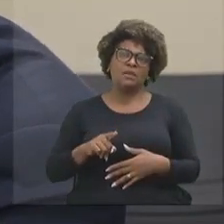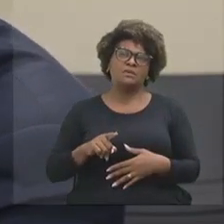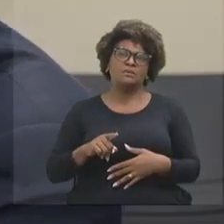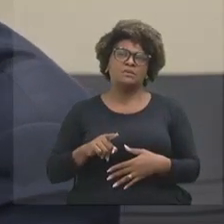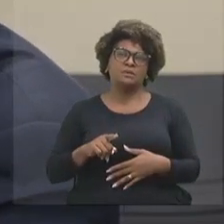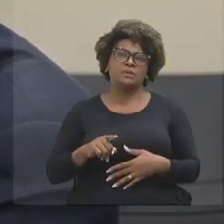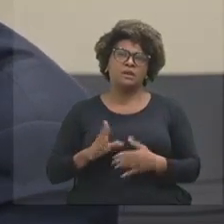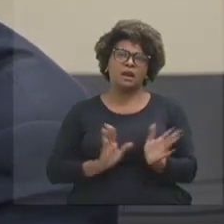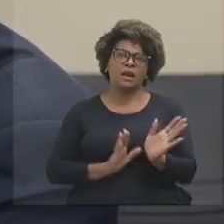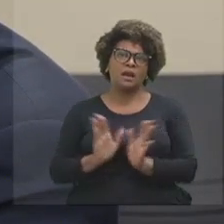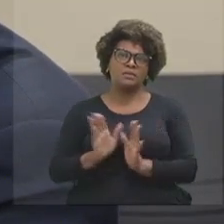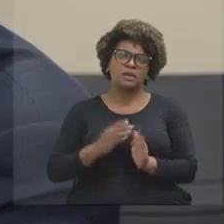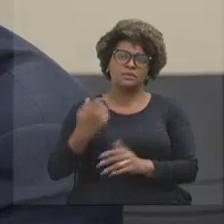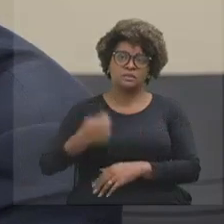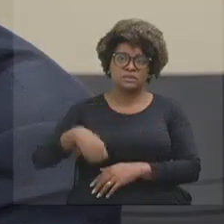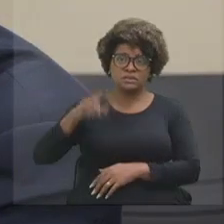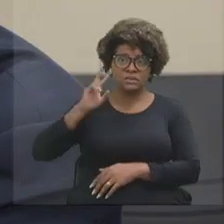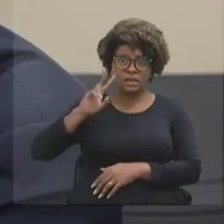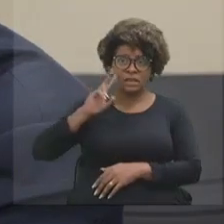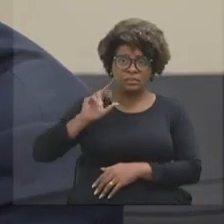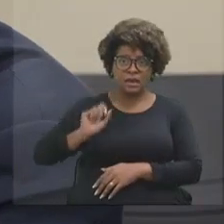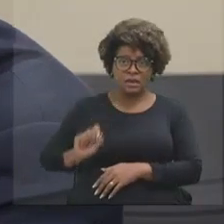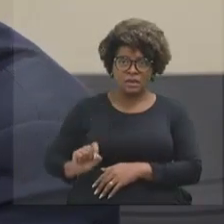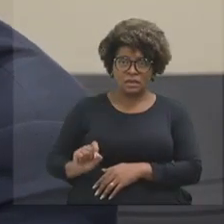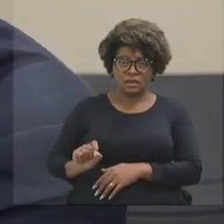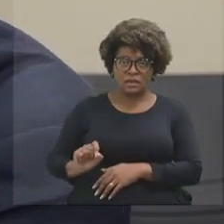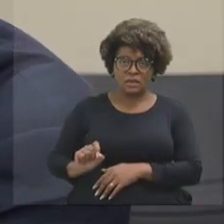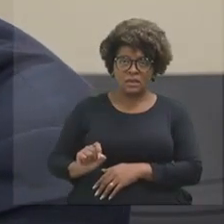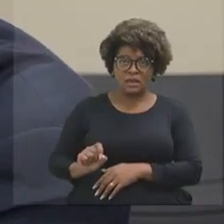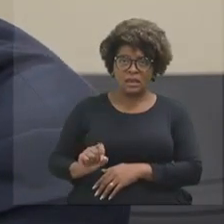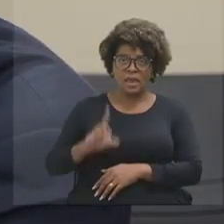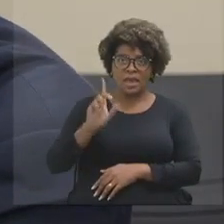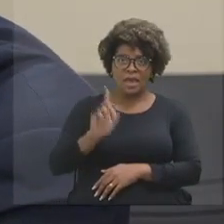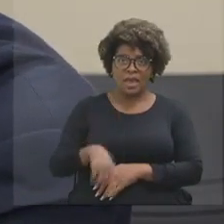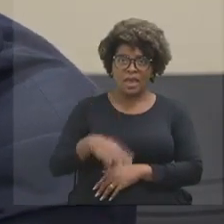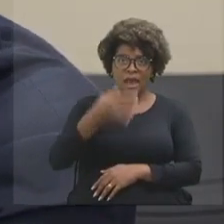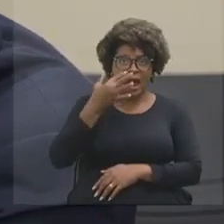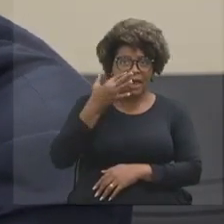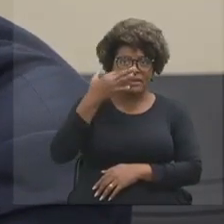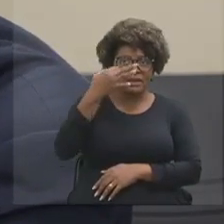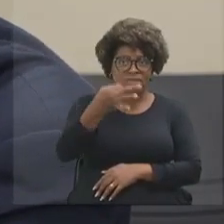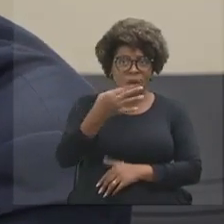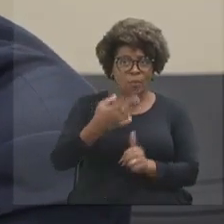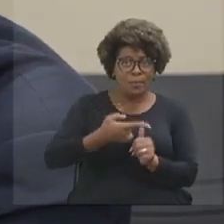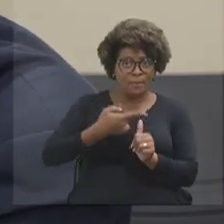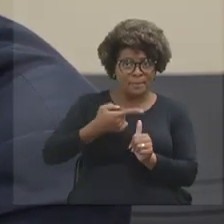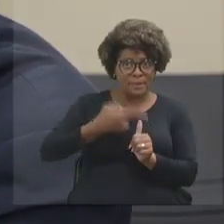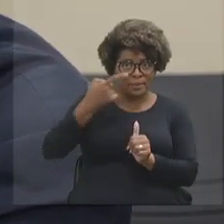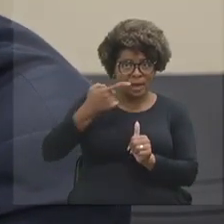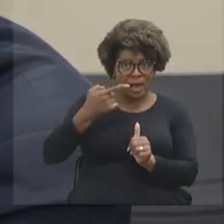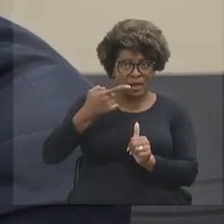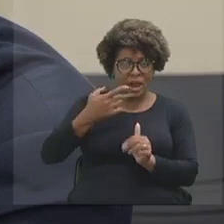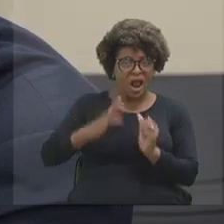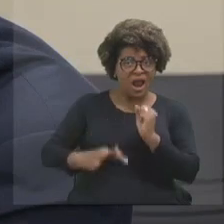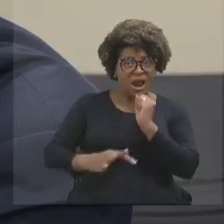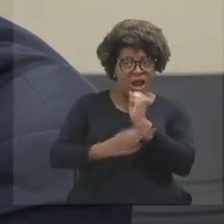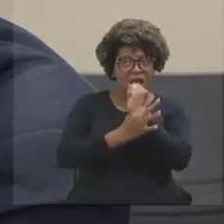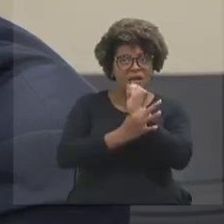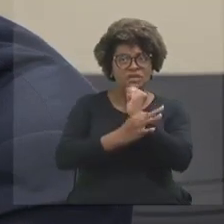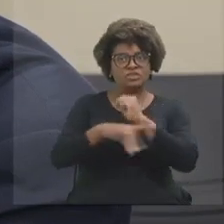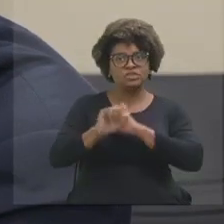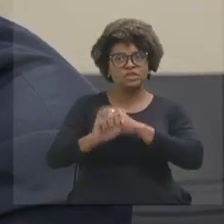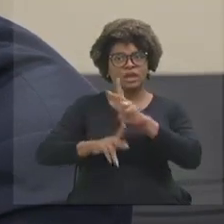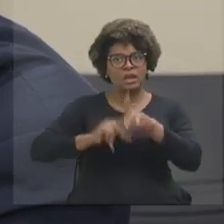lembrar que a universalidade do acesso é atenção primária então nós temos que garantir a partir dali garantir que a população